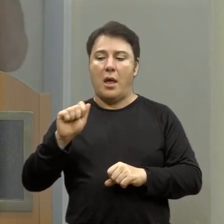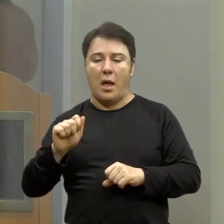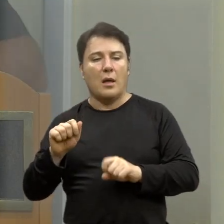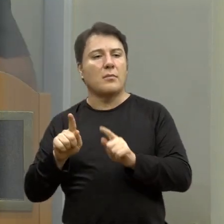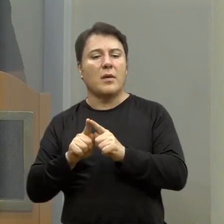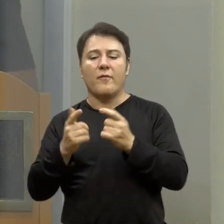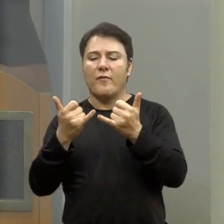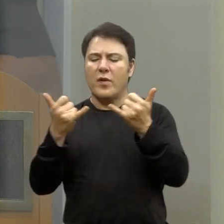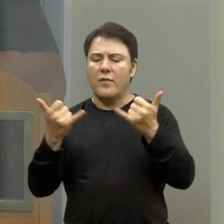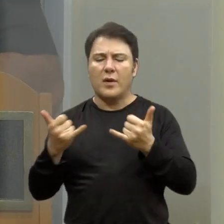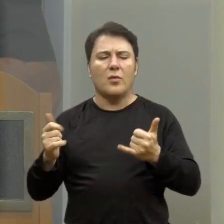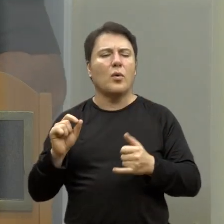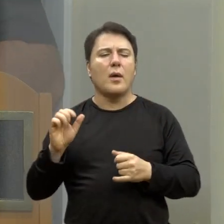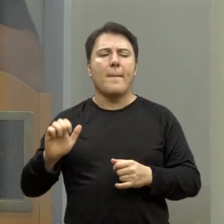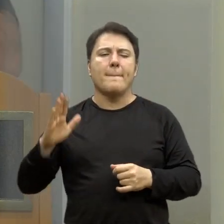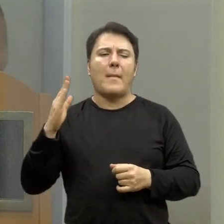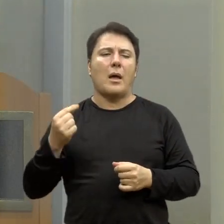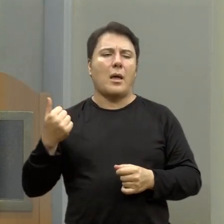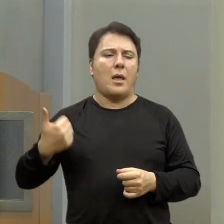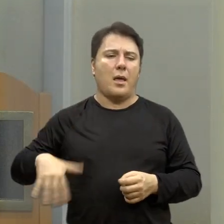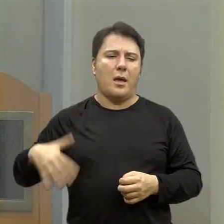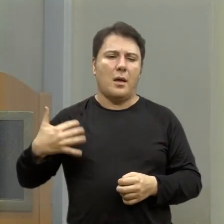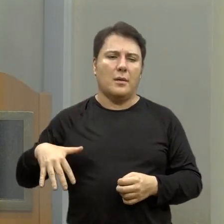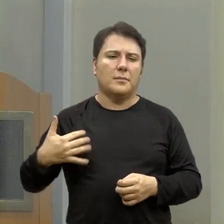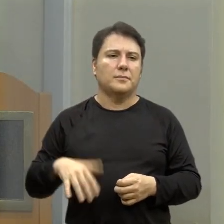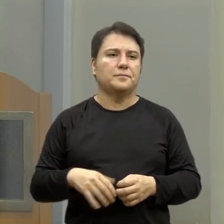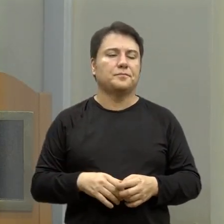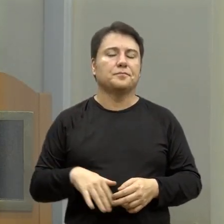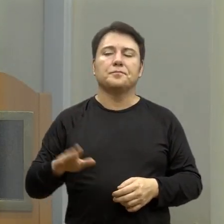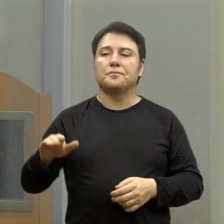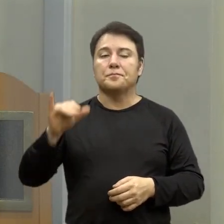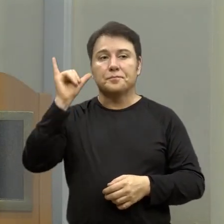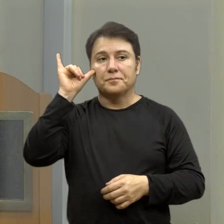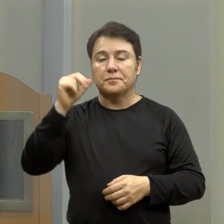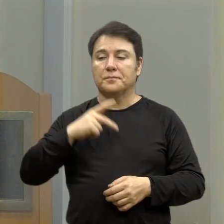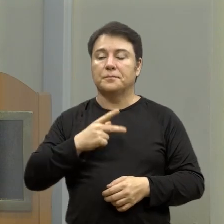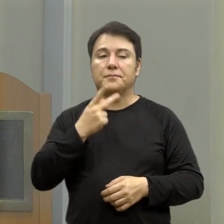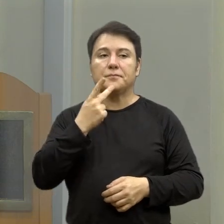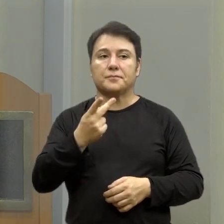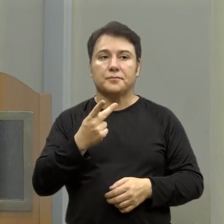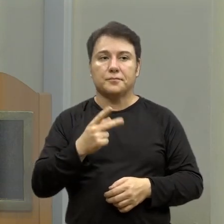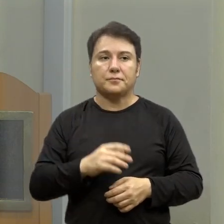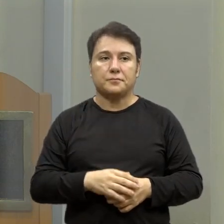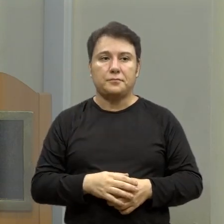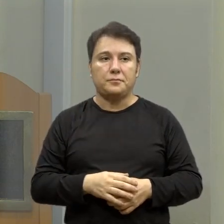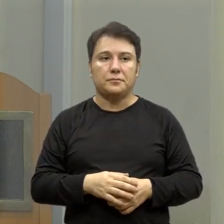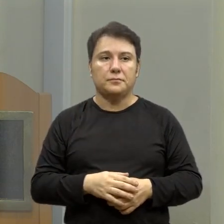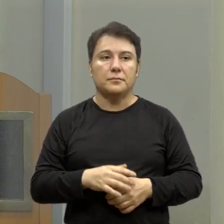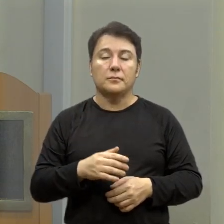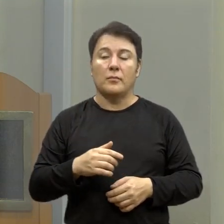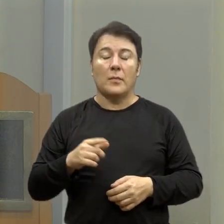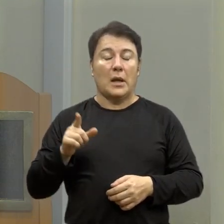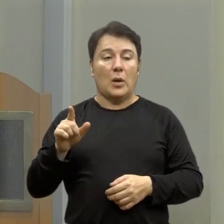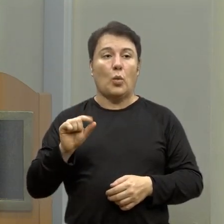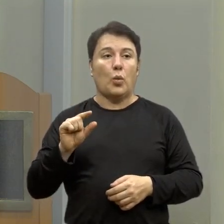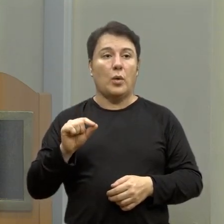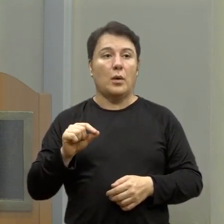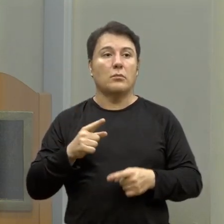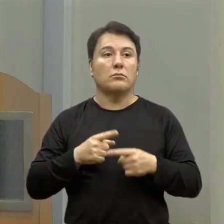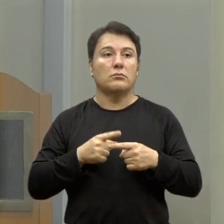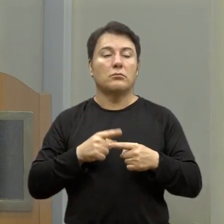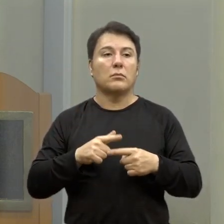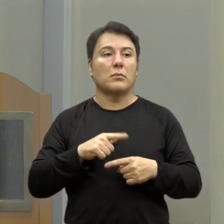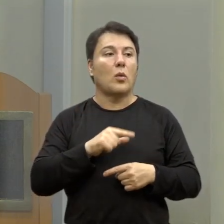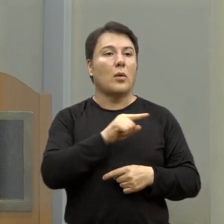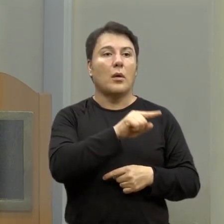tudo sai mais caro. Para fechar, Aloysio Boi, queria dizer que eu me assustei com o silêncio